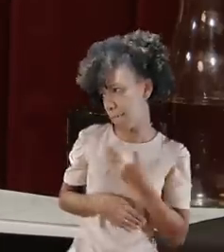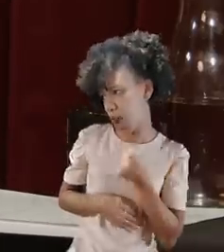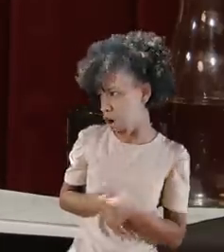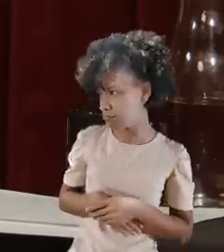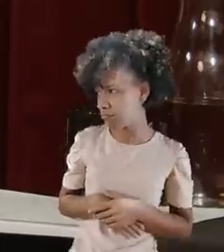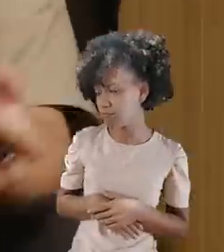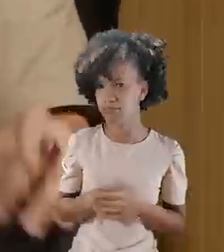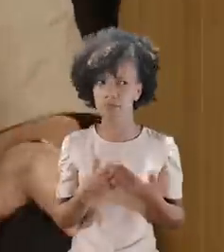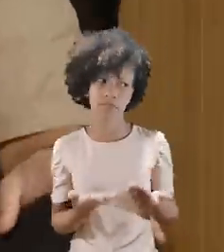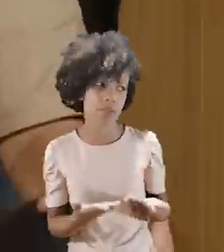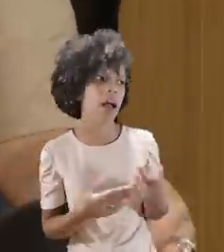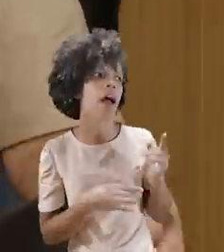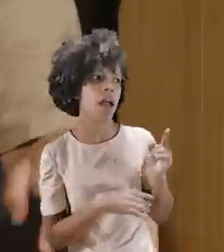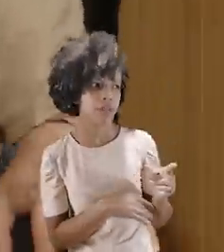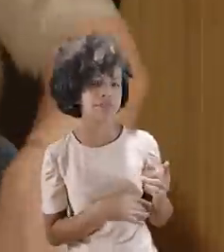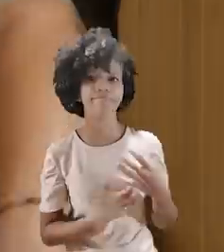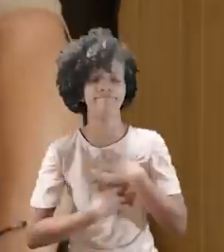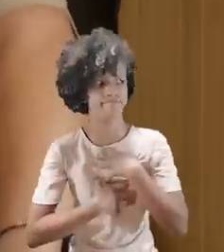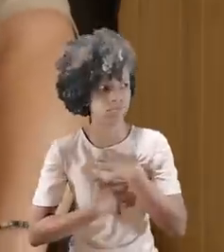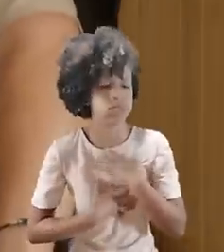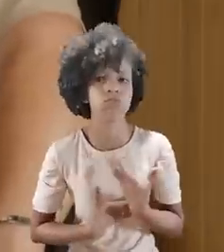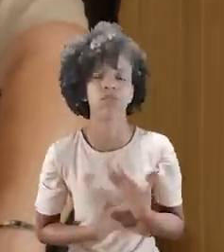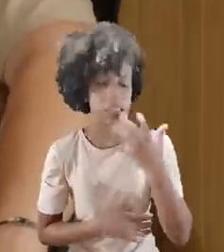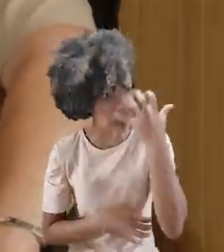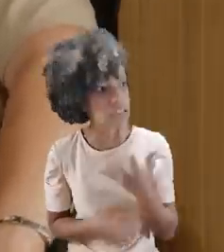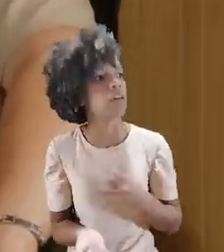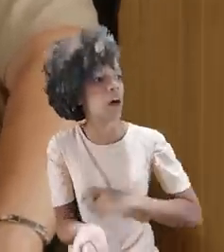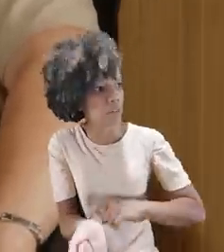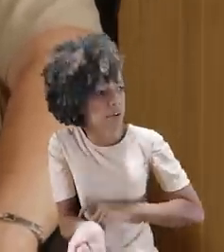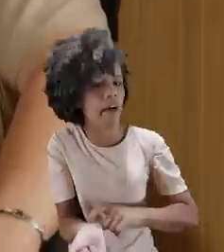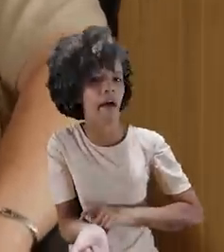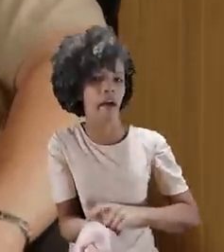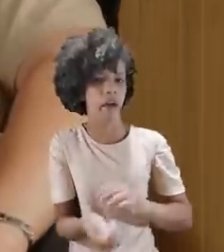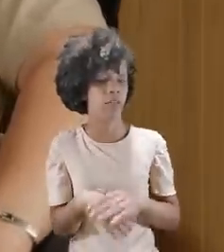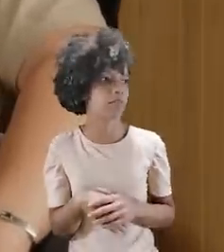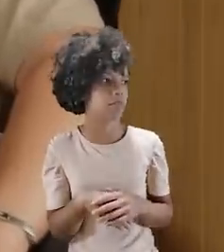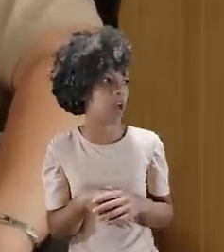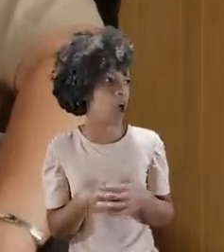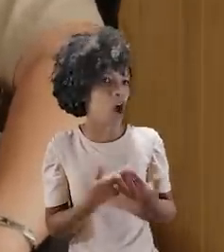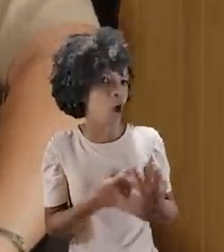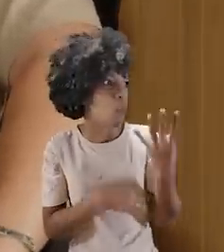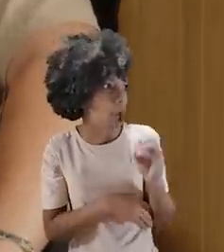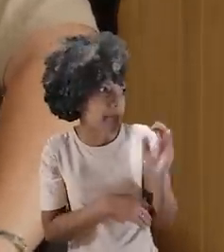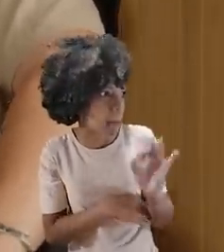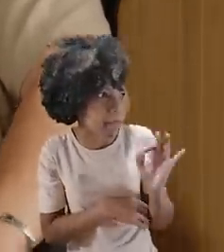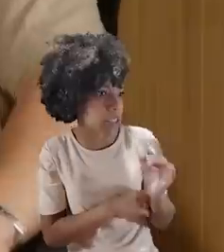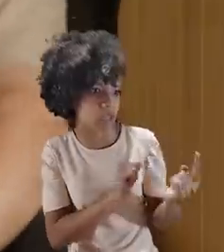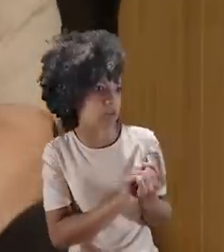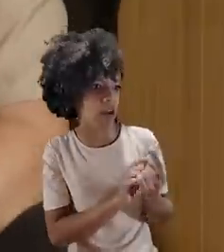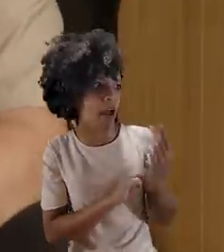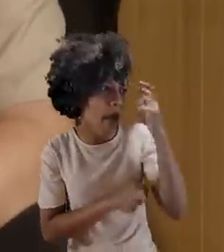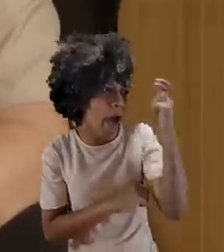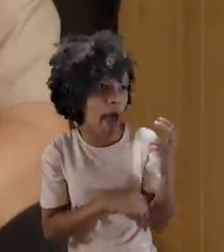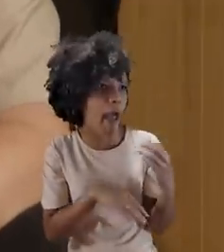né Fala Não deixe que isso é um negócio que chateia também cara e vai quarenta por cento dos clientes eu